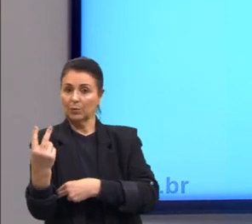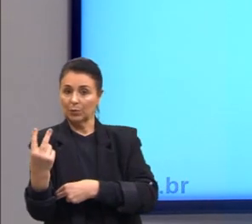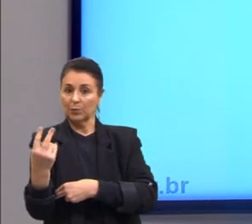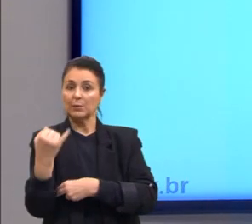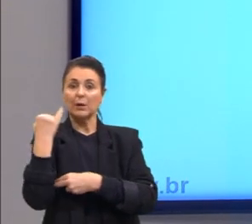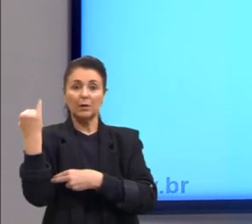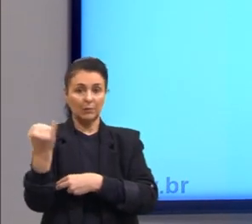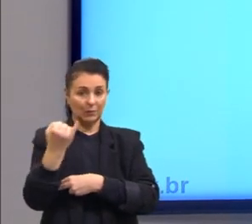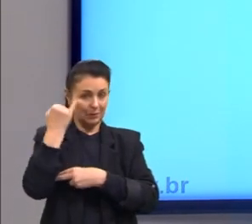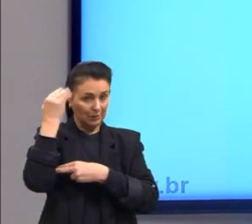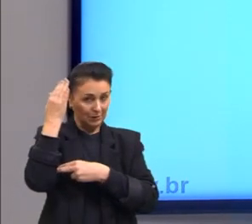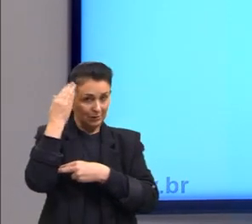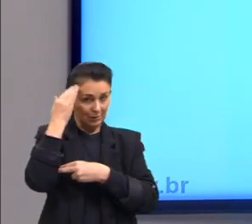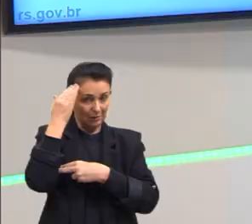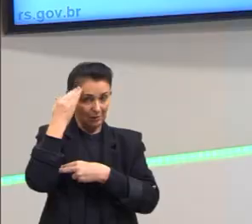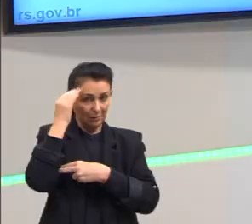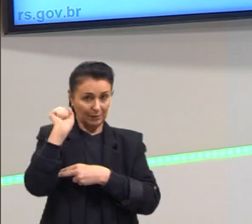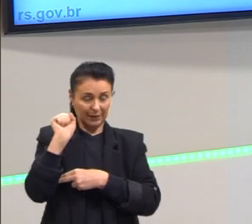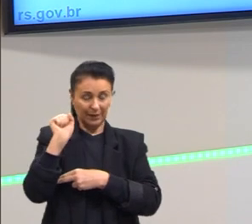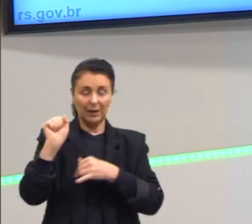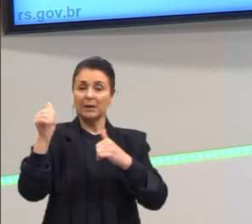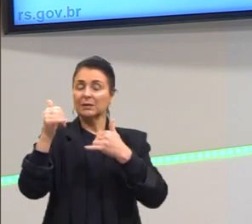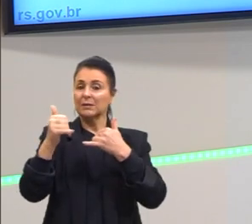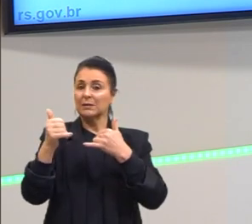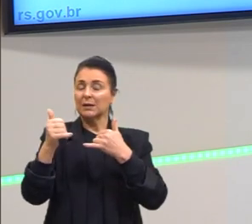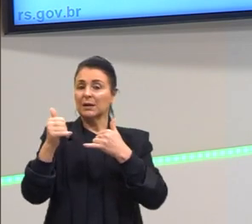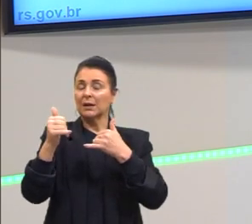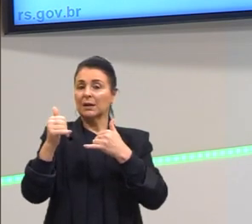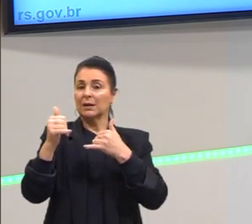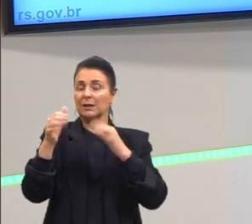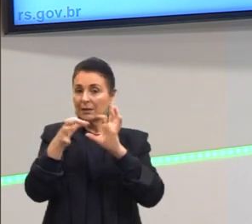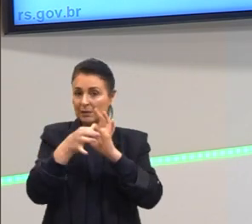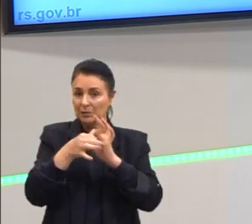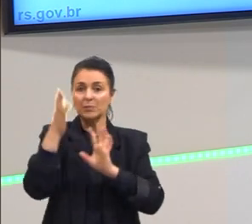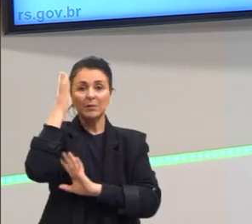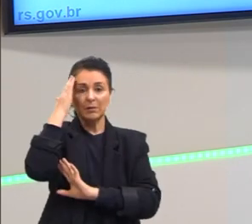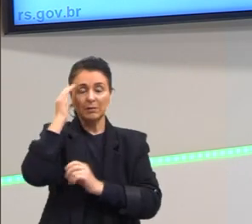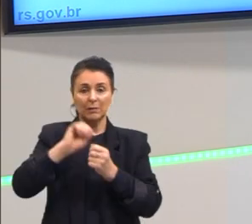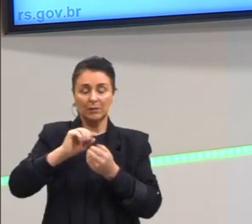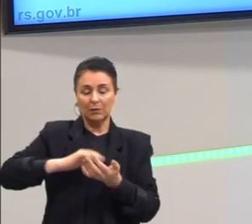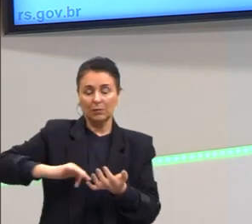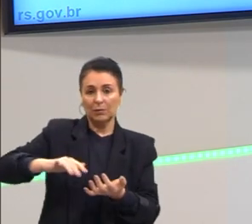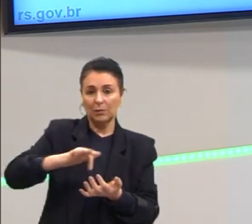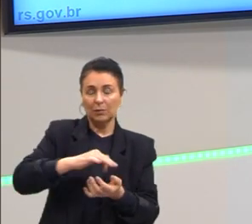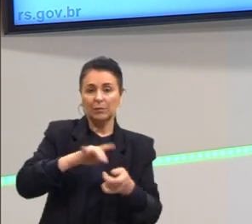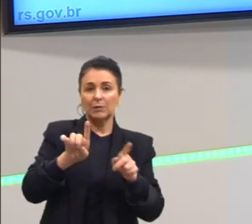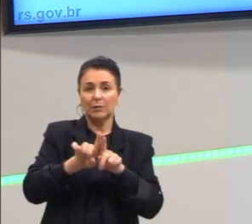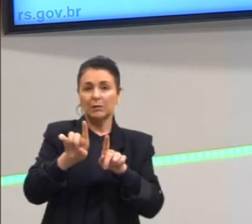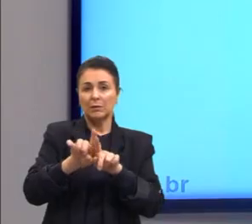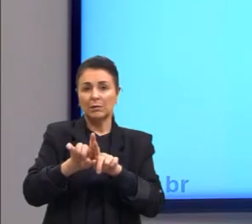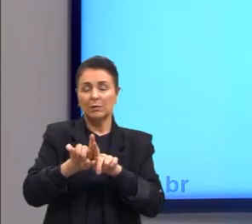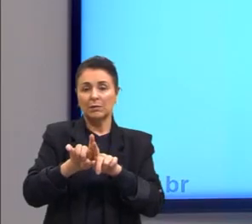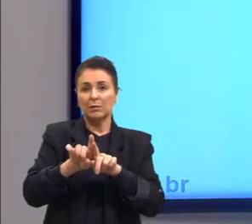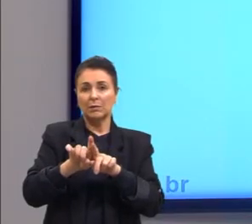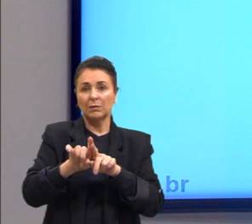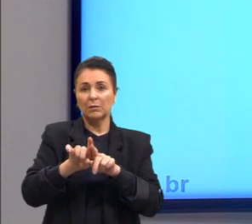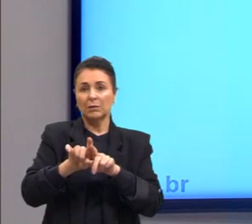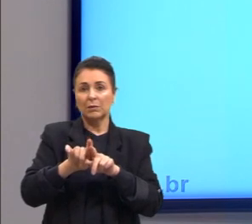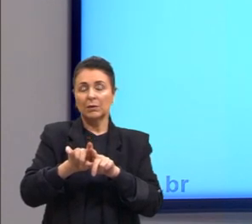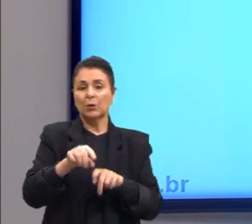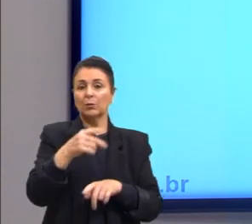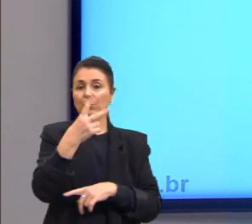saber essas ligações para gente conseguir fazer essa esse cálculo na e também eu vou formar